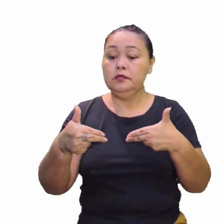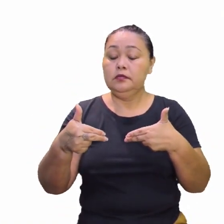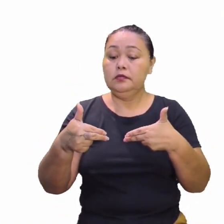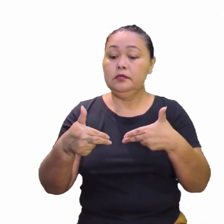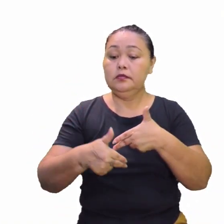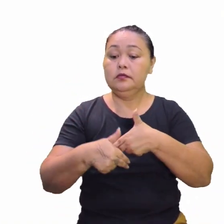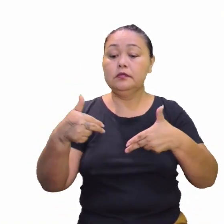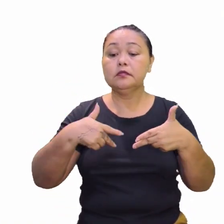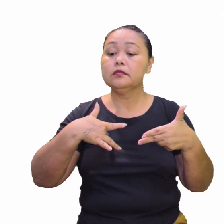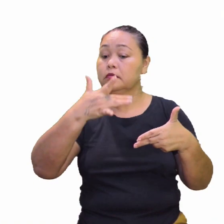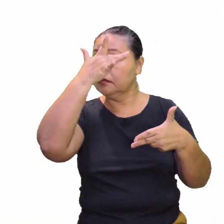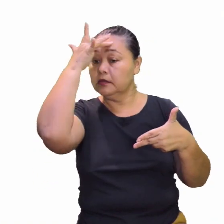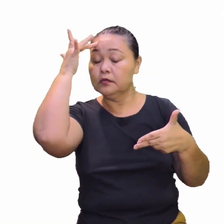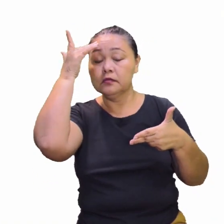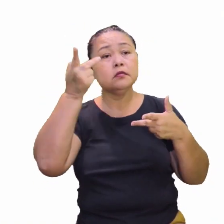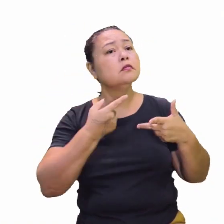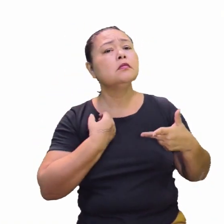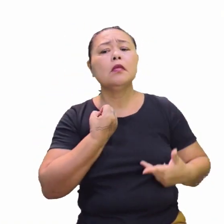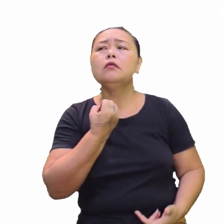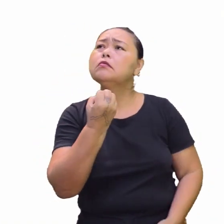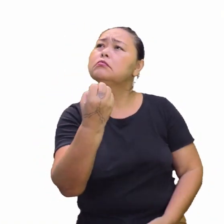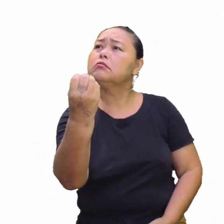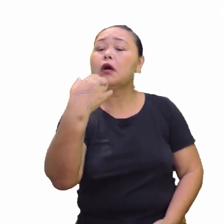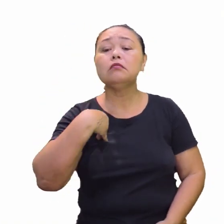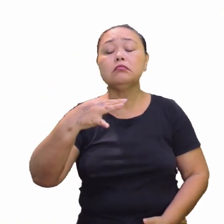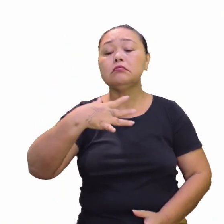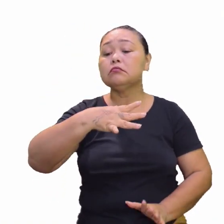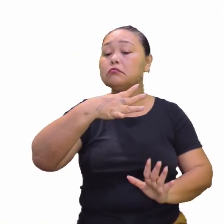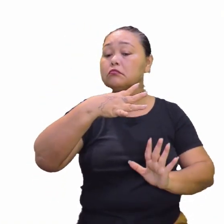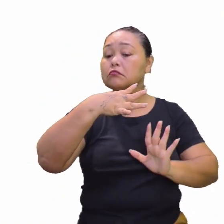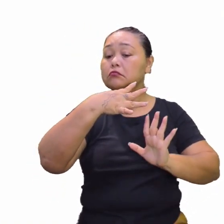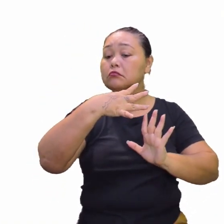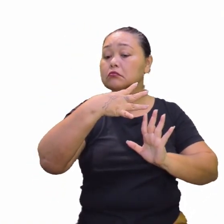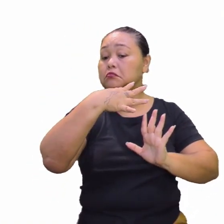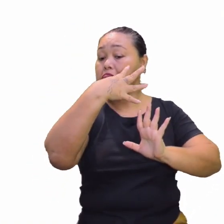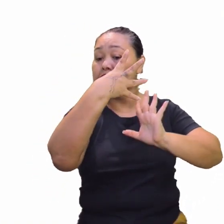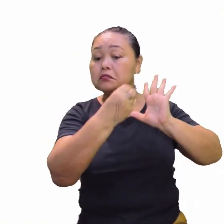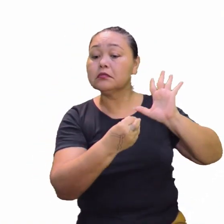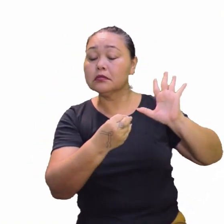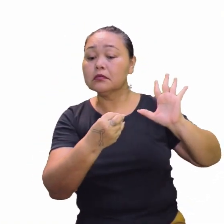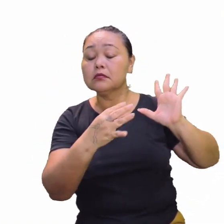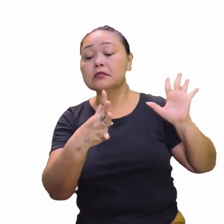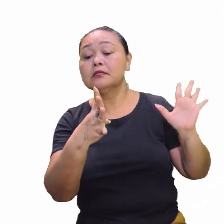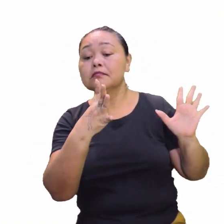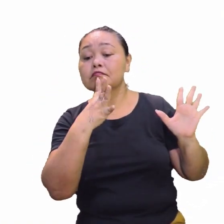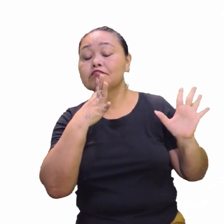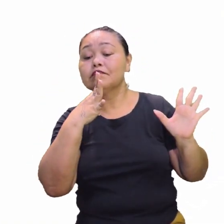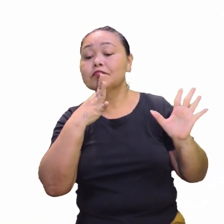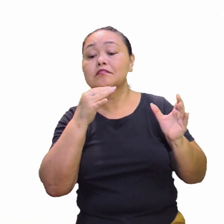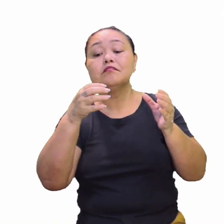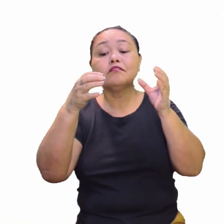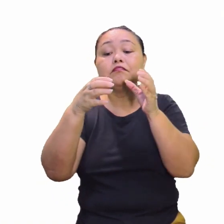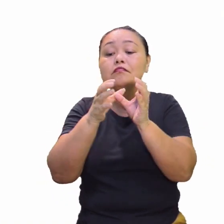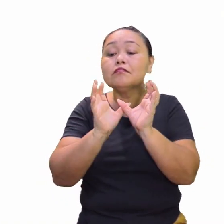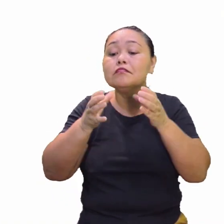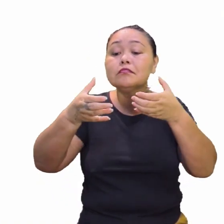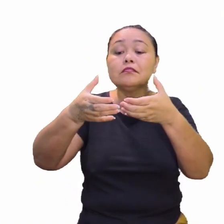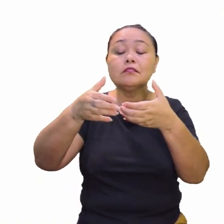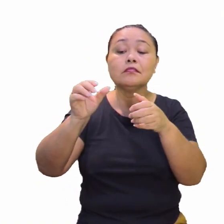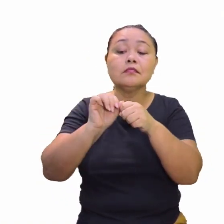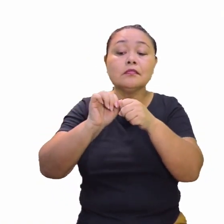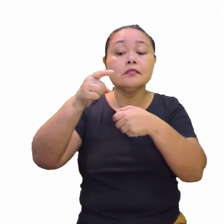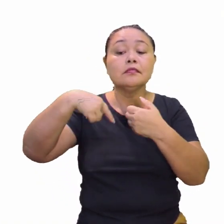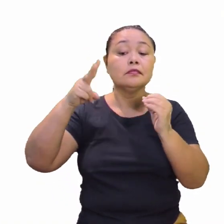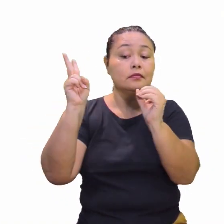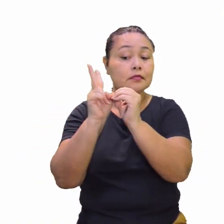Rogério, tem pessoas que viajam para a Amazônia, por exemplo, para conhecer tribos indígenas. Isso mesmo.